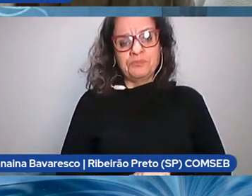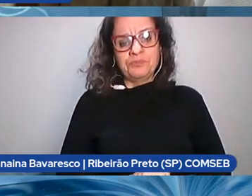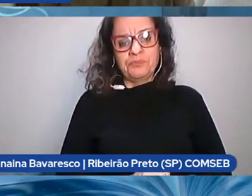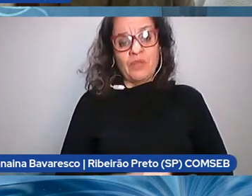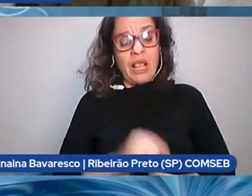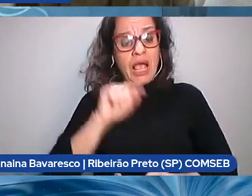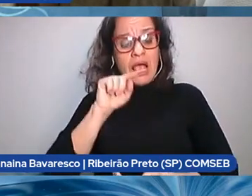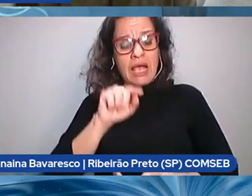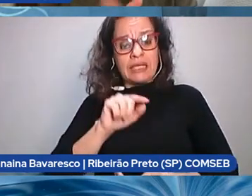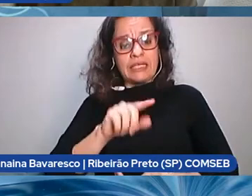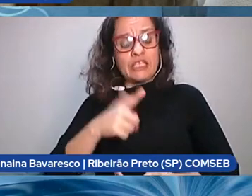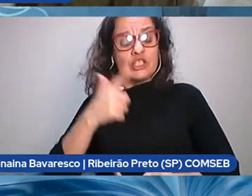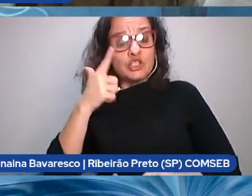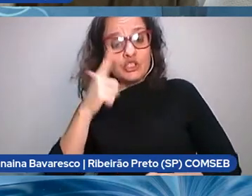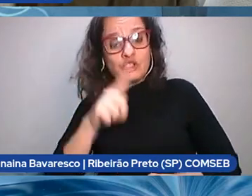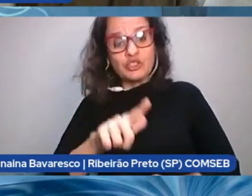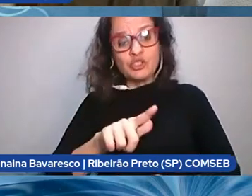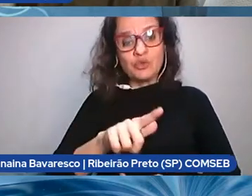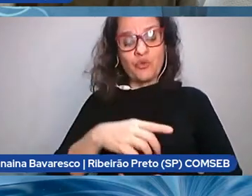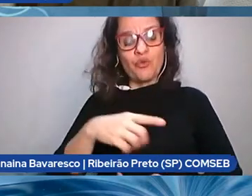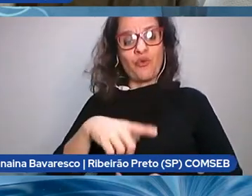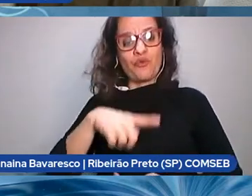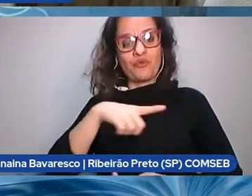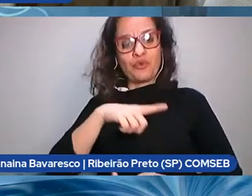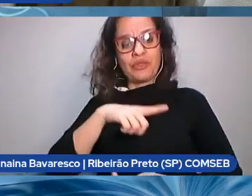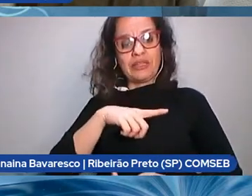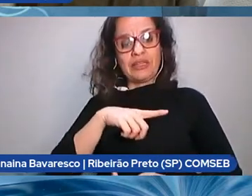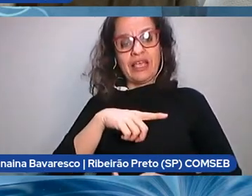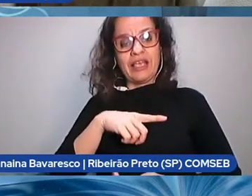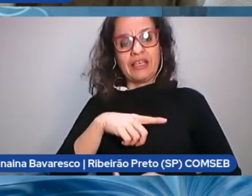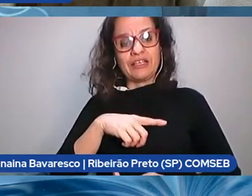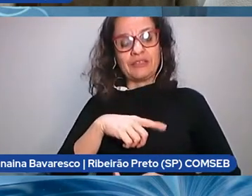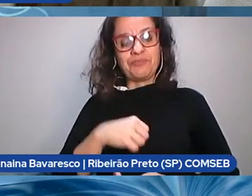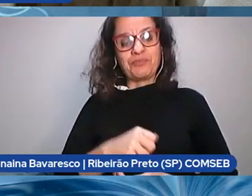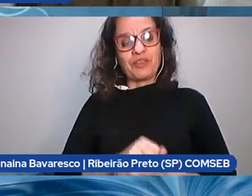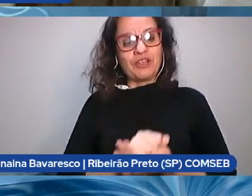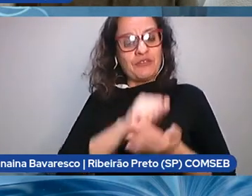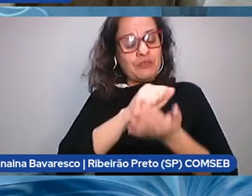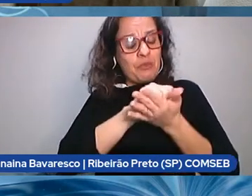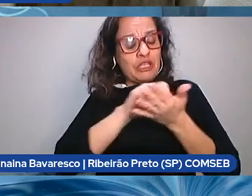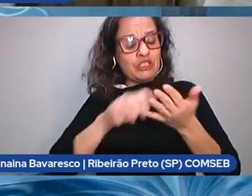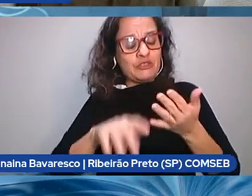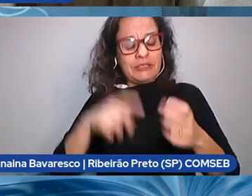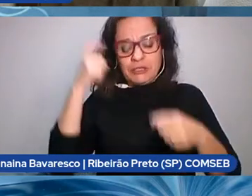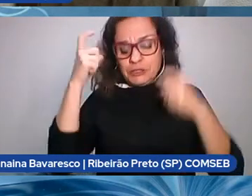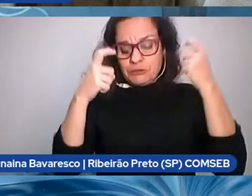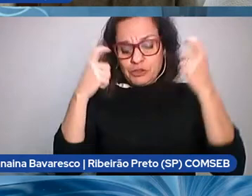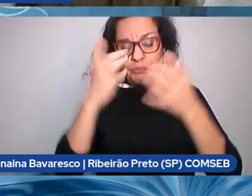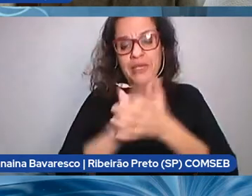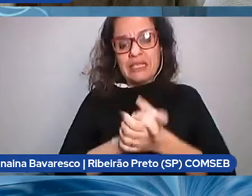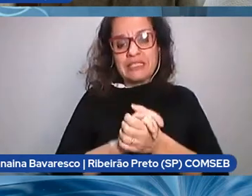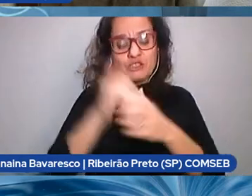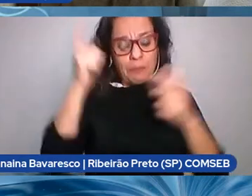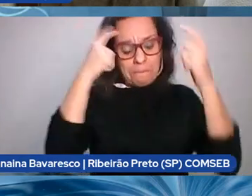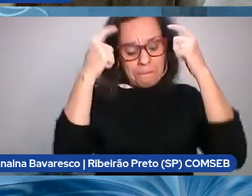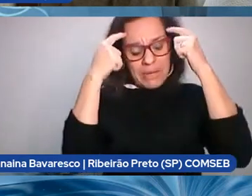Aqui, outra vez, a gente tem que fazer um exercício importante de